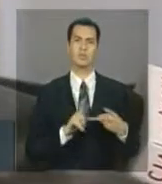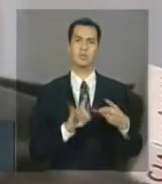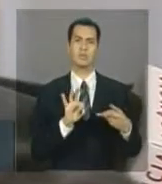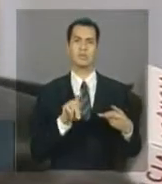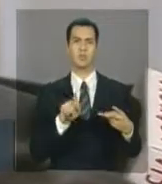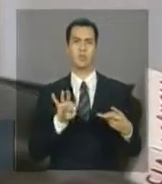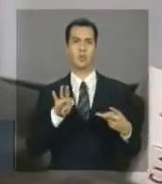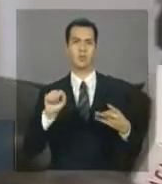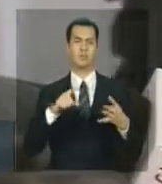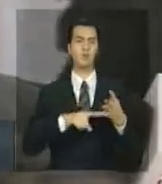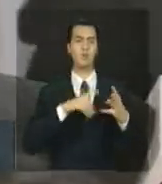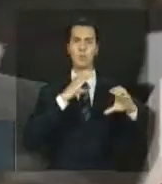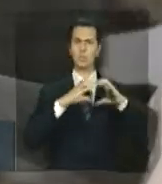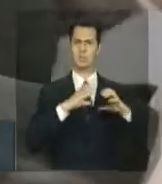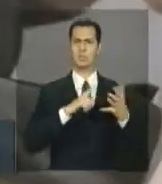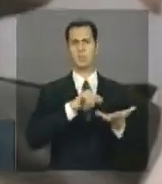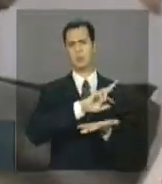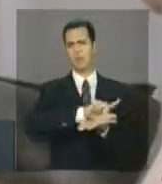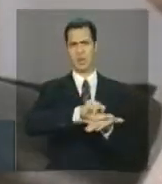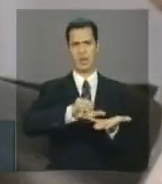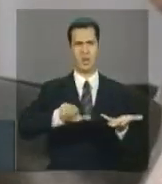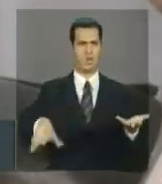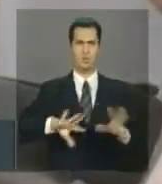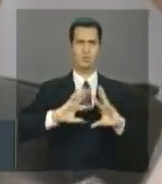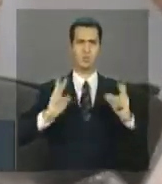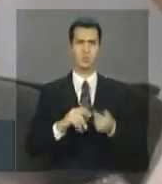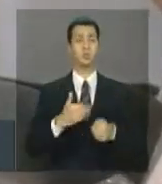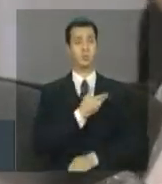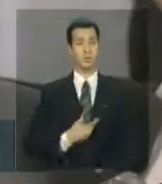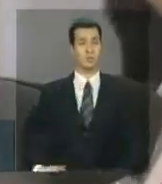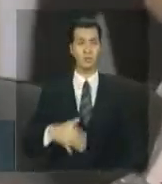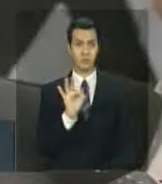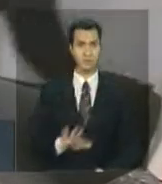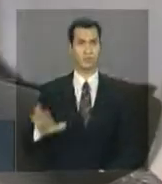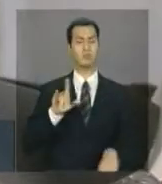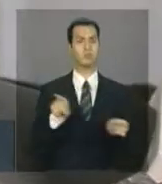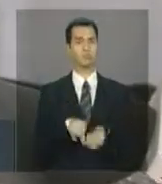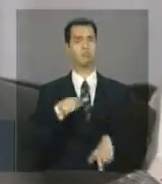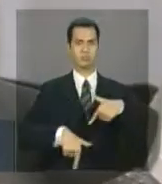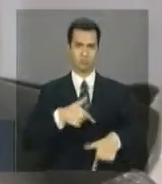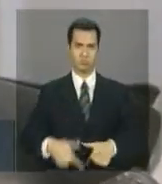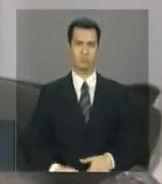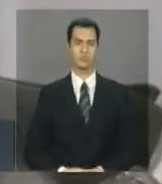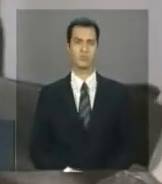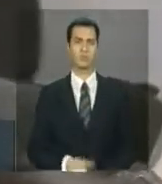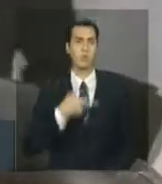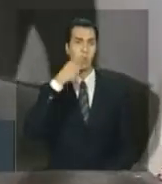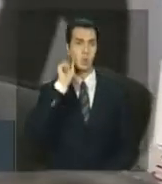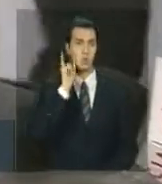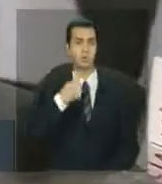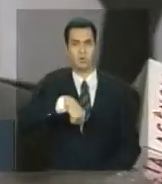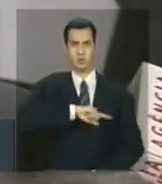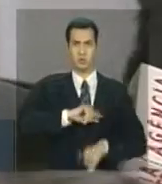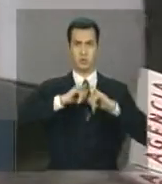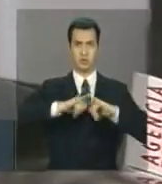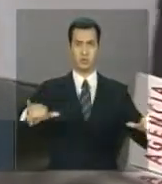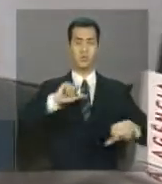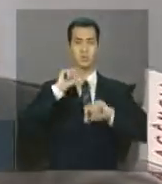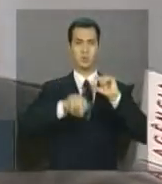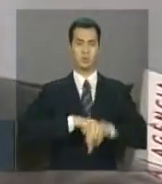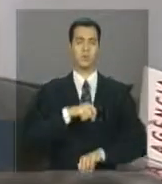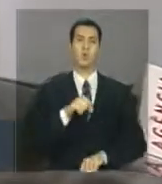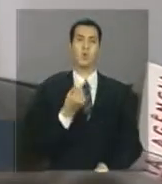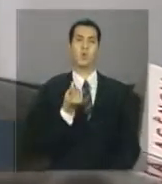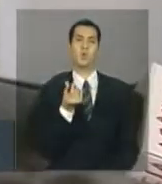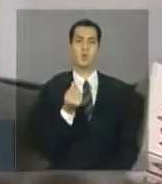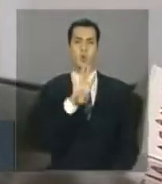transporte, comunicação, etc., e aquilo que o governo federal está fazendo. Ontem nós anunciamos um orçamento